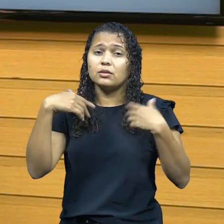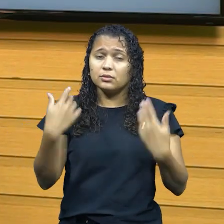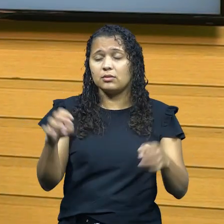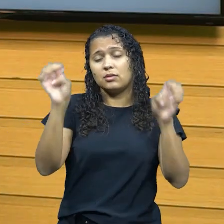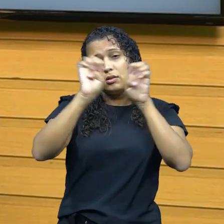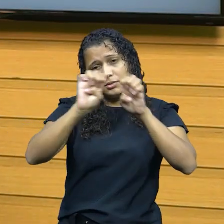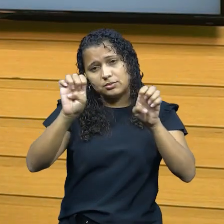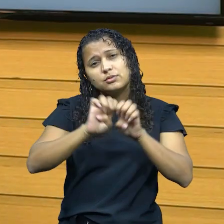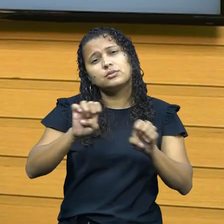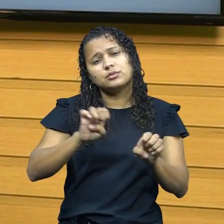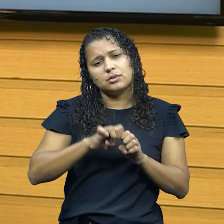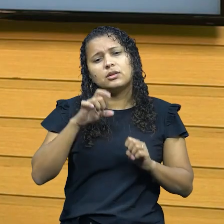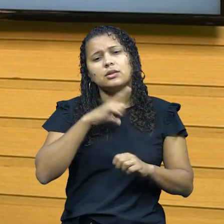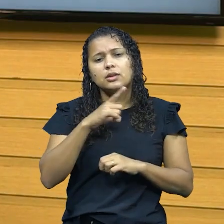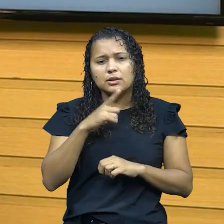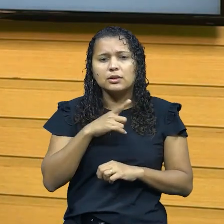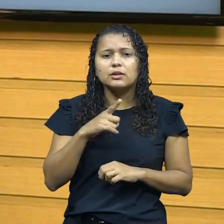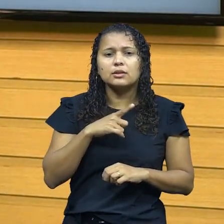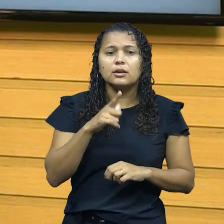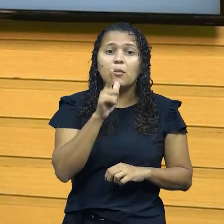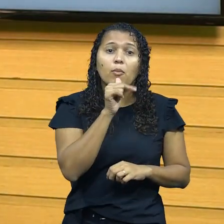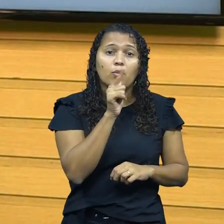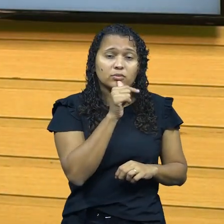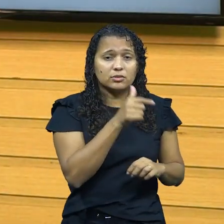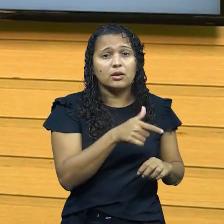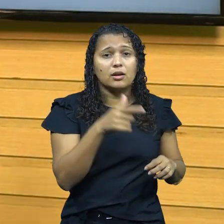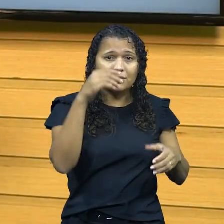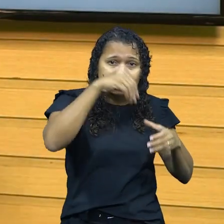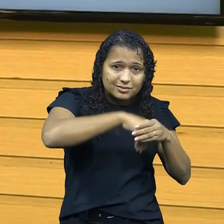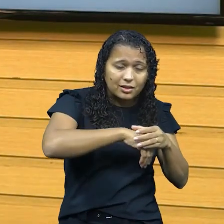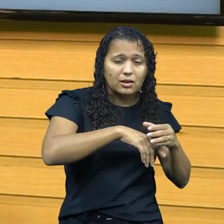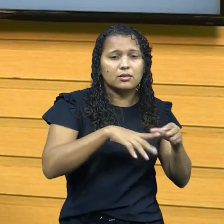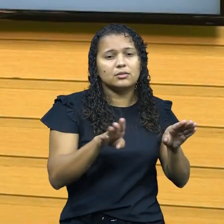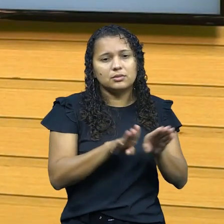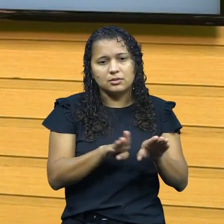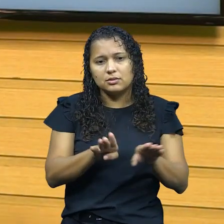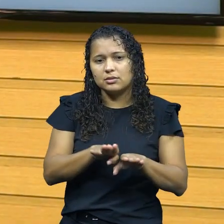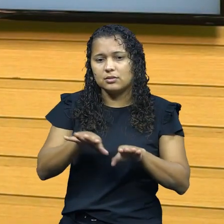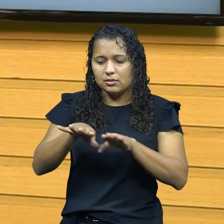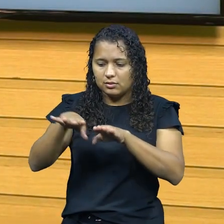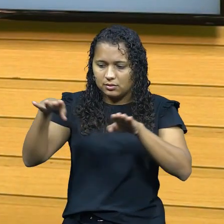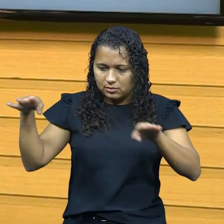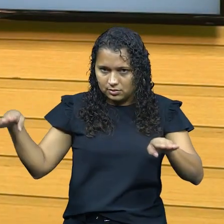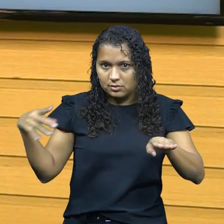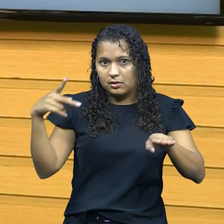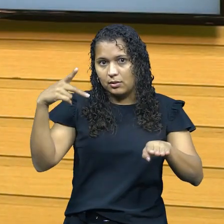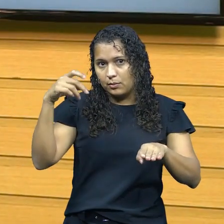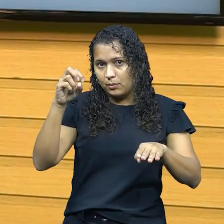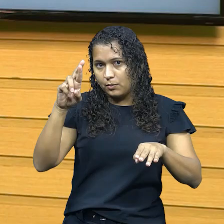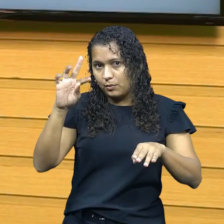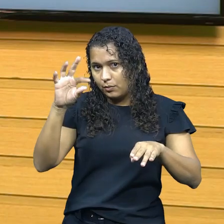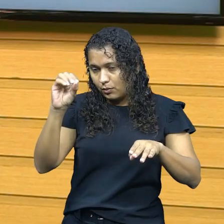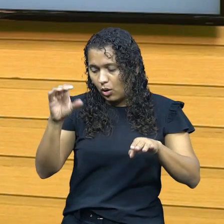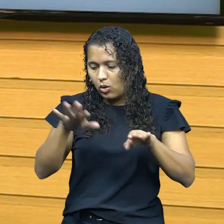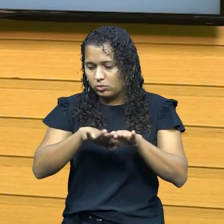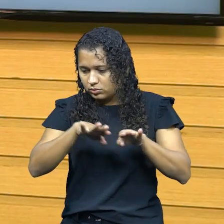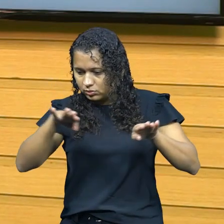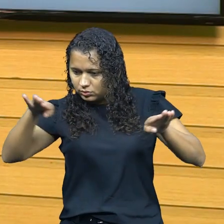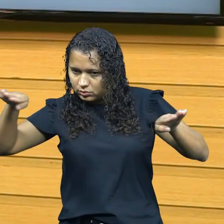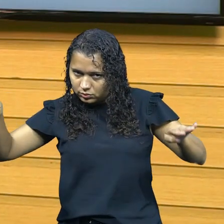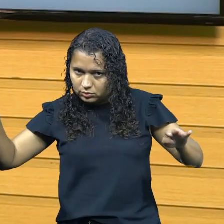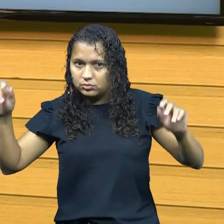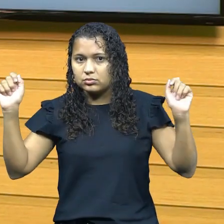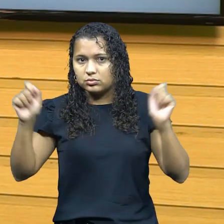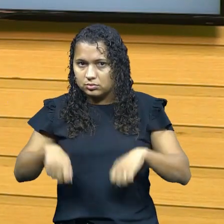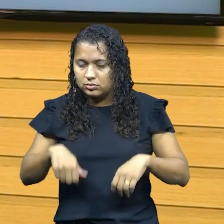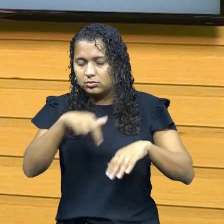daquelas estruturas que nós temos no mar, que dão acesso, nós temos as estruturas já dentro do porto, na área